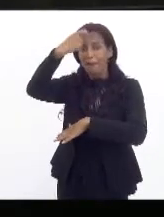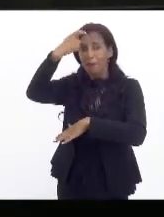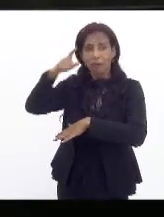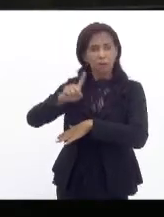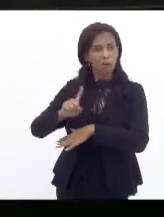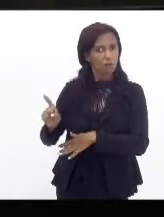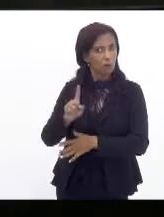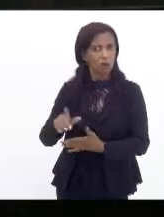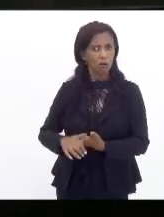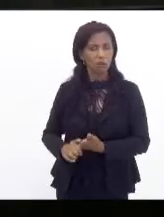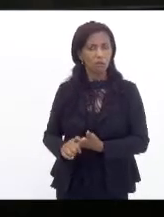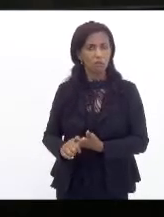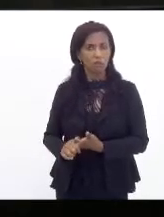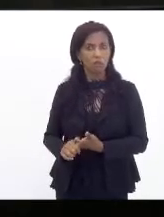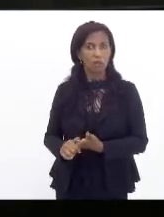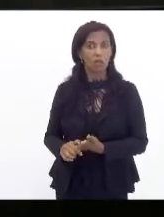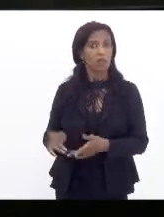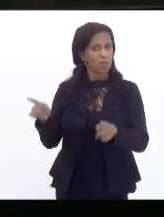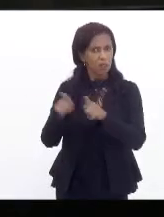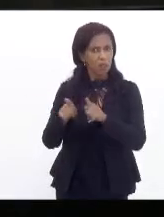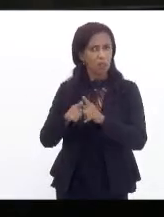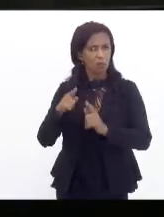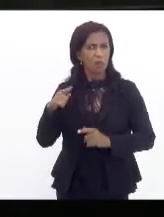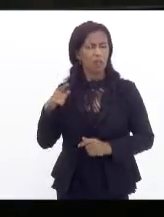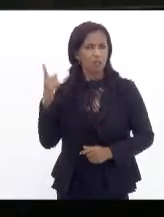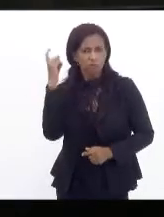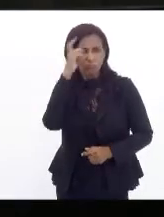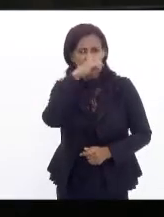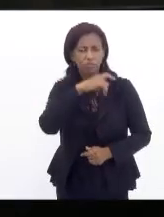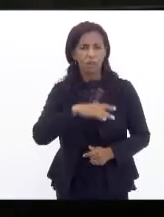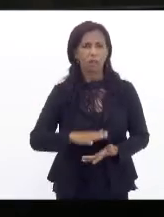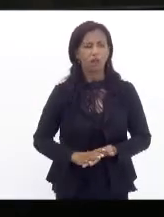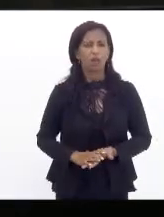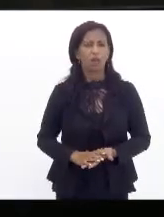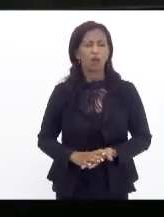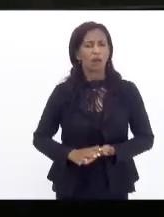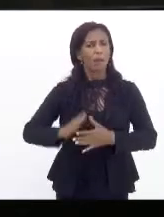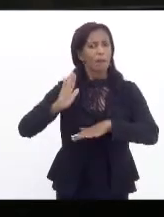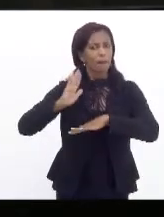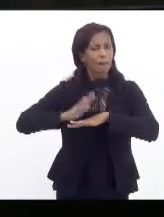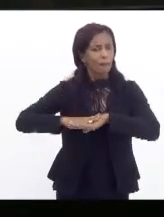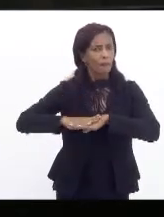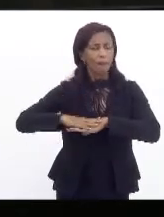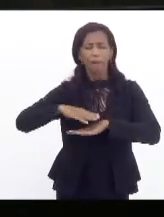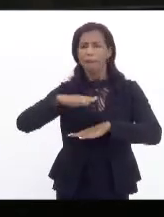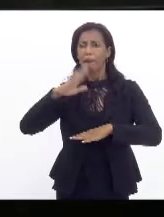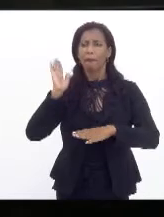né, que afeta e muito, mas questões muito, muito